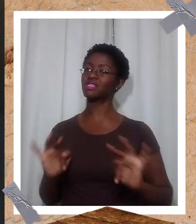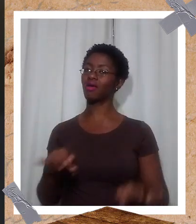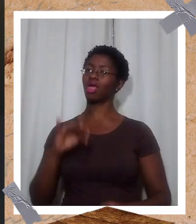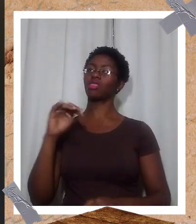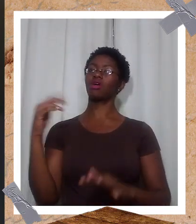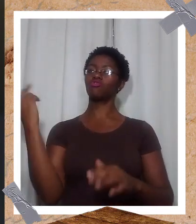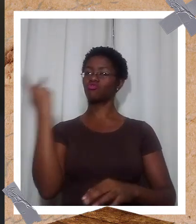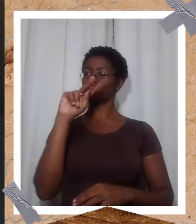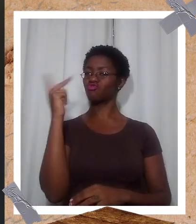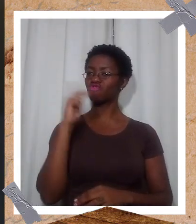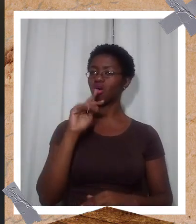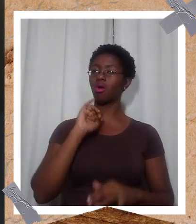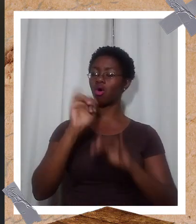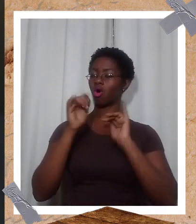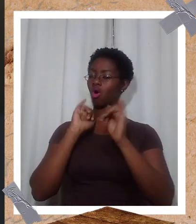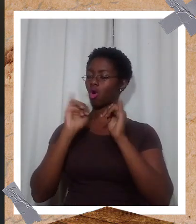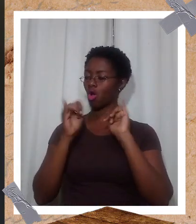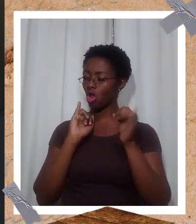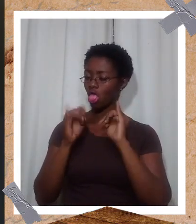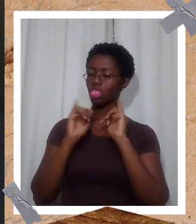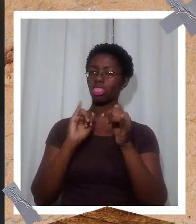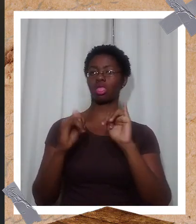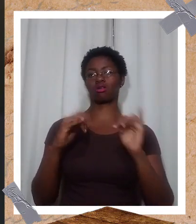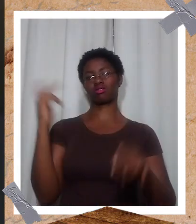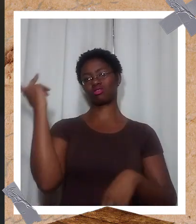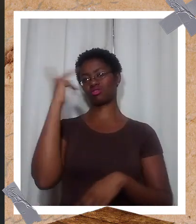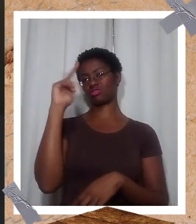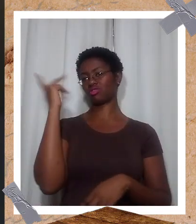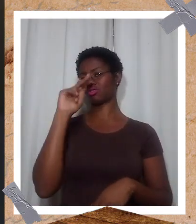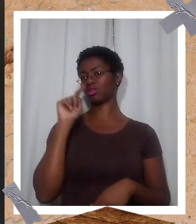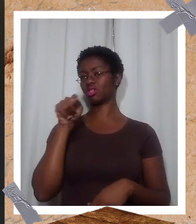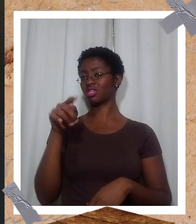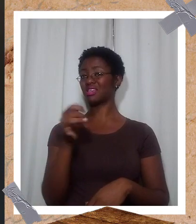da contação de histórias, da narração de histórias. E esse